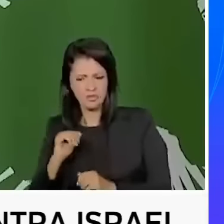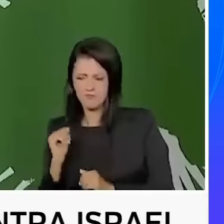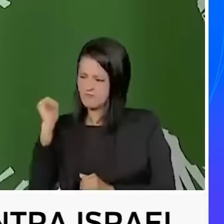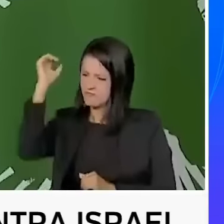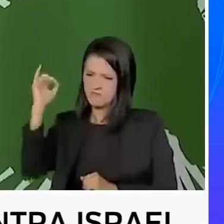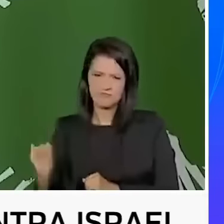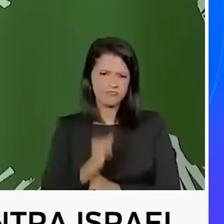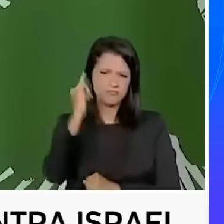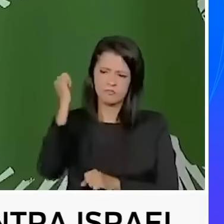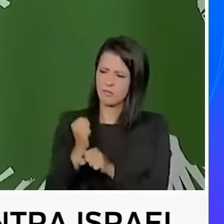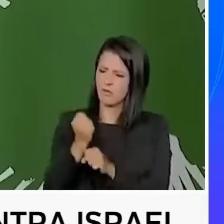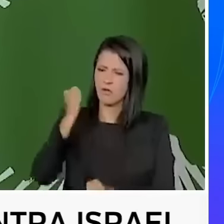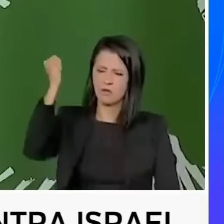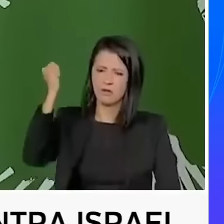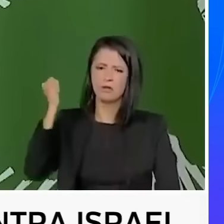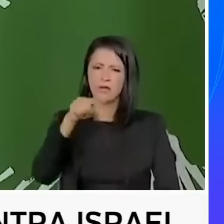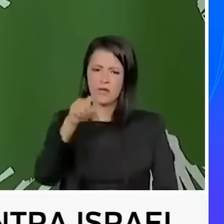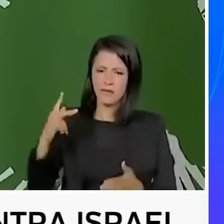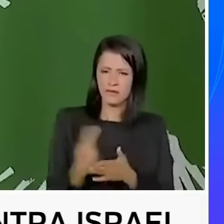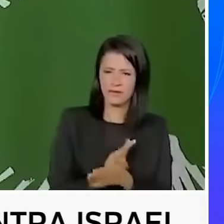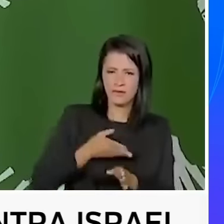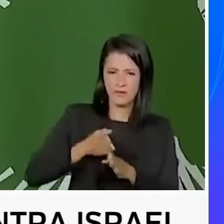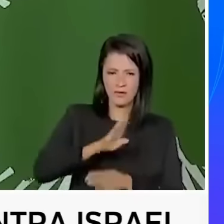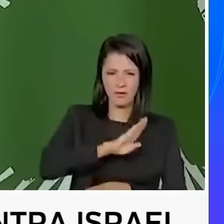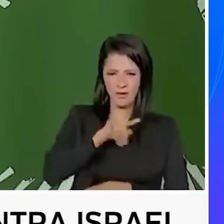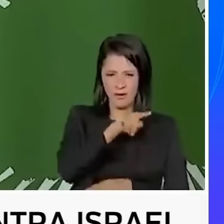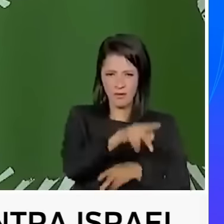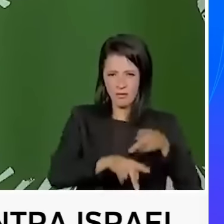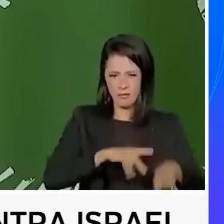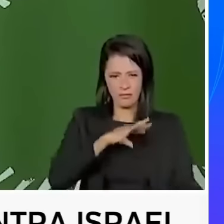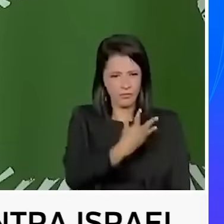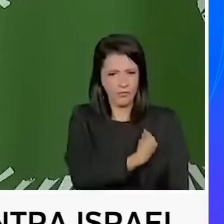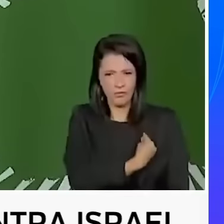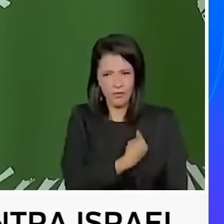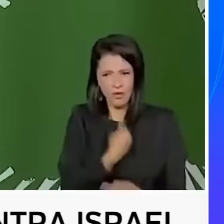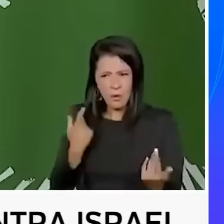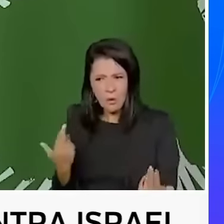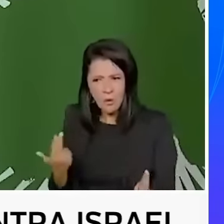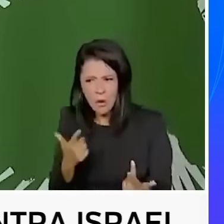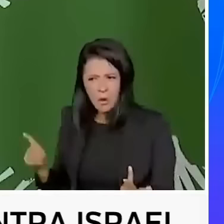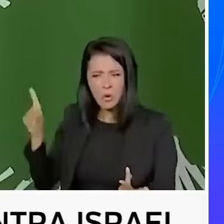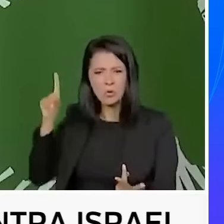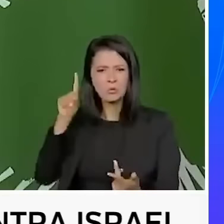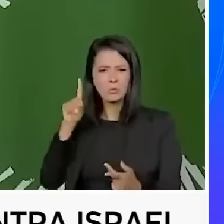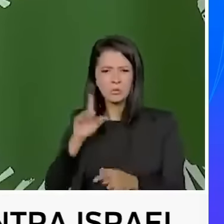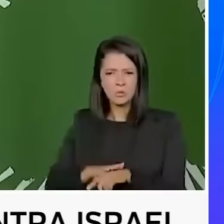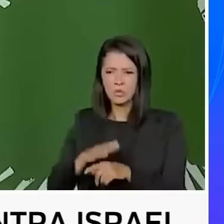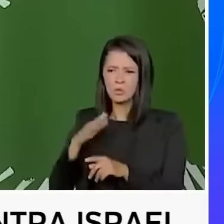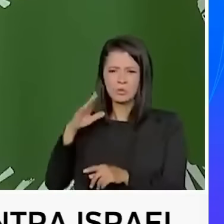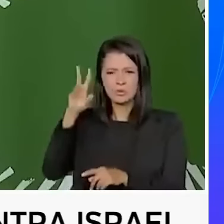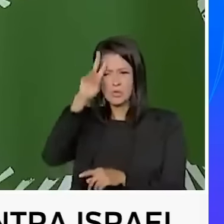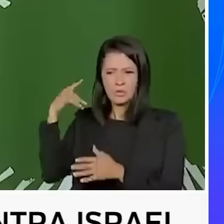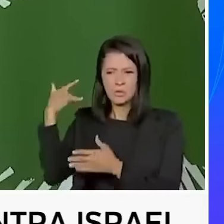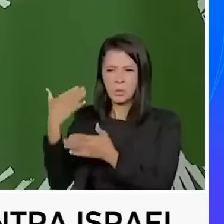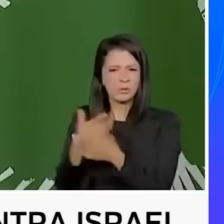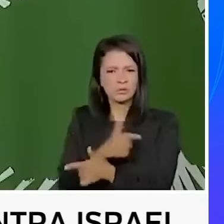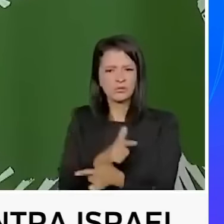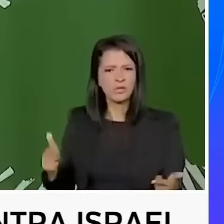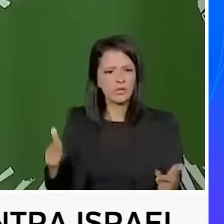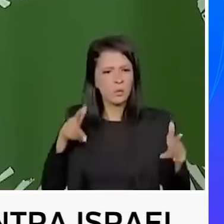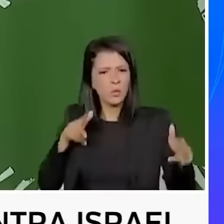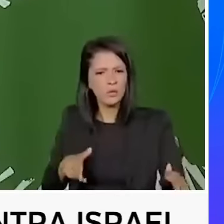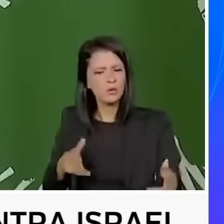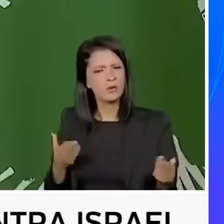sua própria avaliação à corte ao longo da semana cerca de 50 países vão fazer o mesmo no que promete ser a maior sessão do